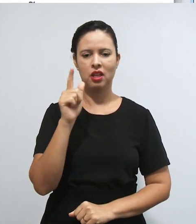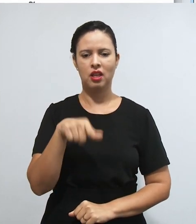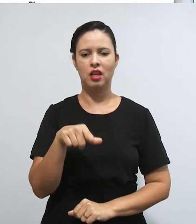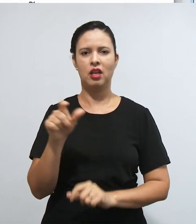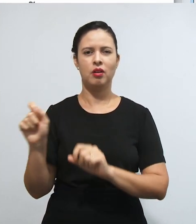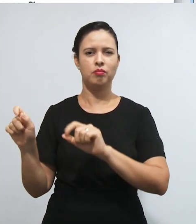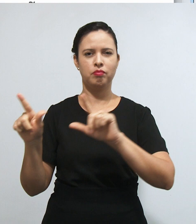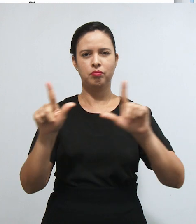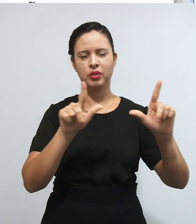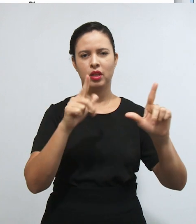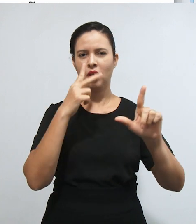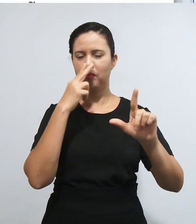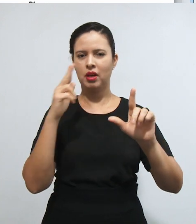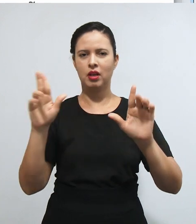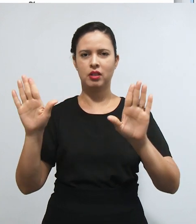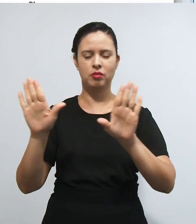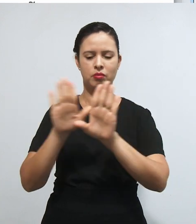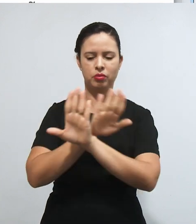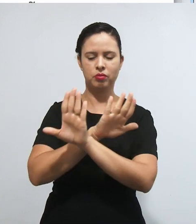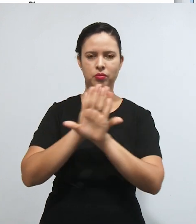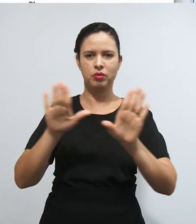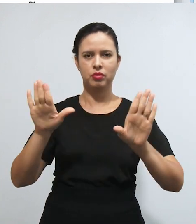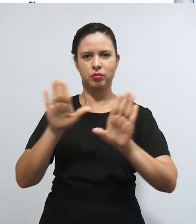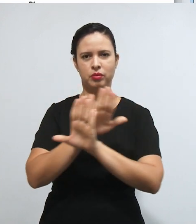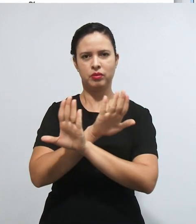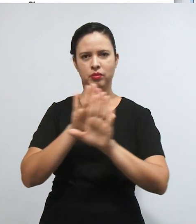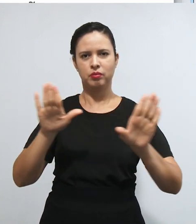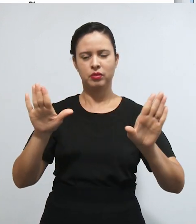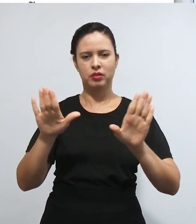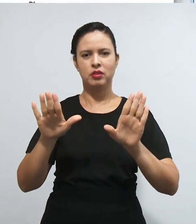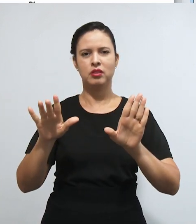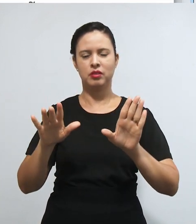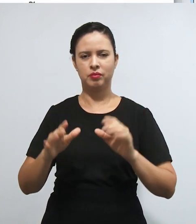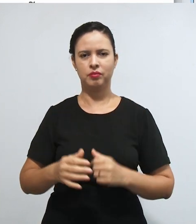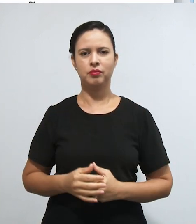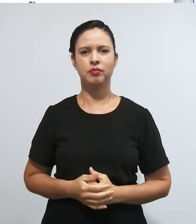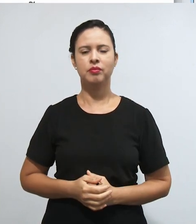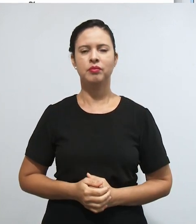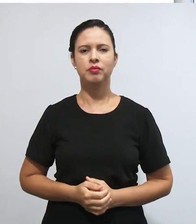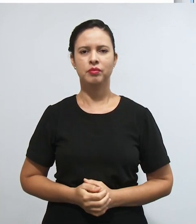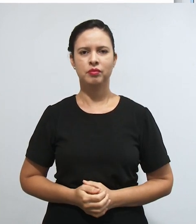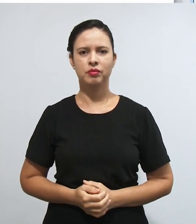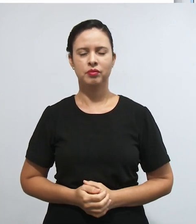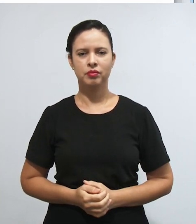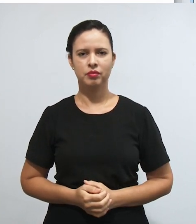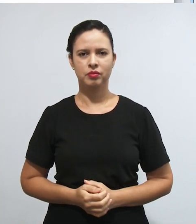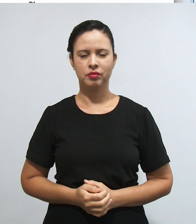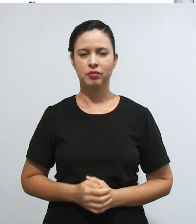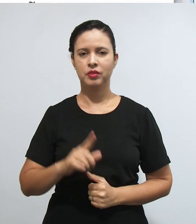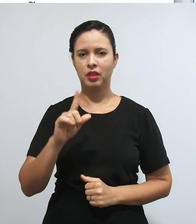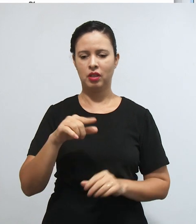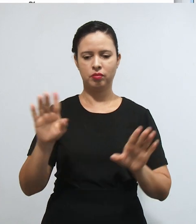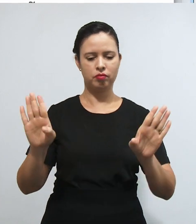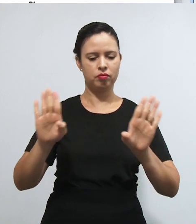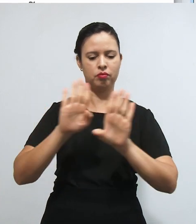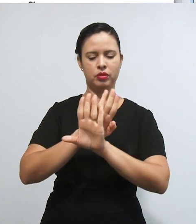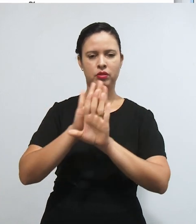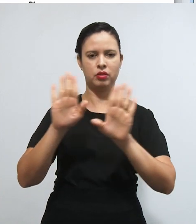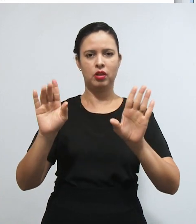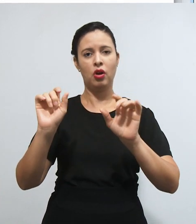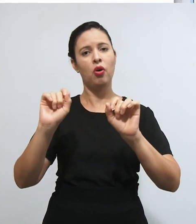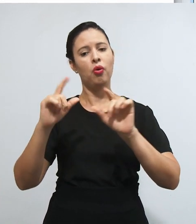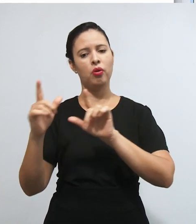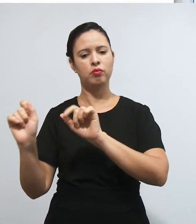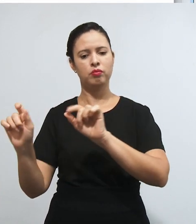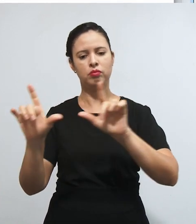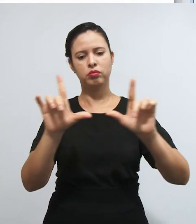deslizar, do ato de deslizar, de sliders, que é deslizar um por cima do outro, Quando a gente muda